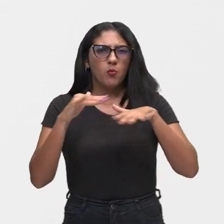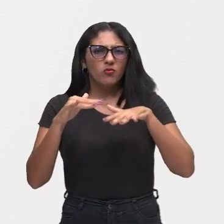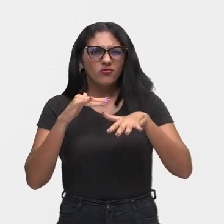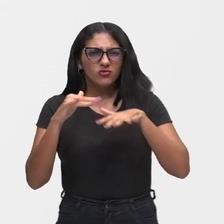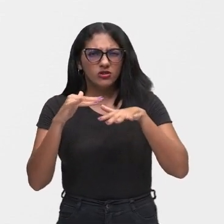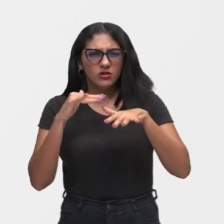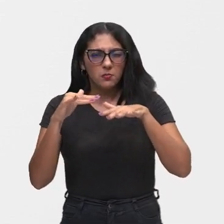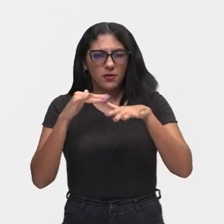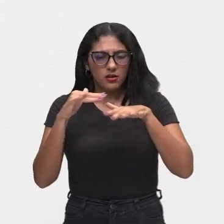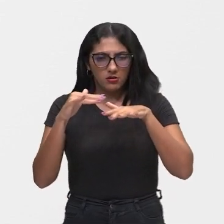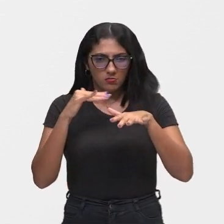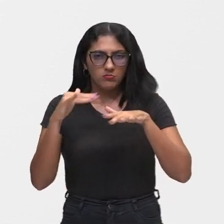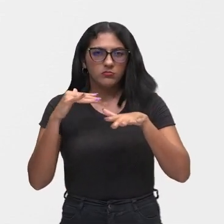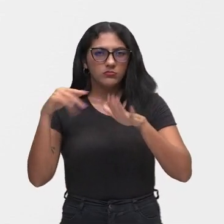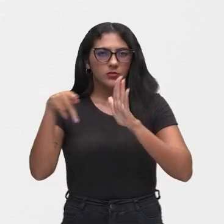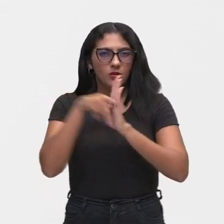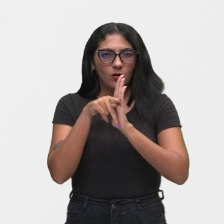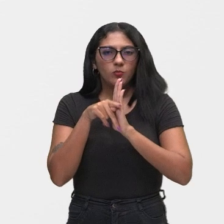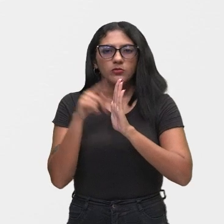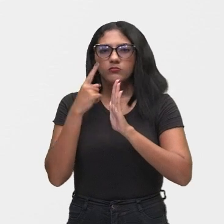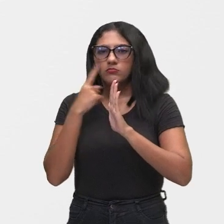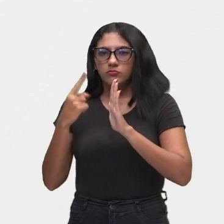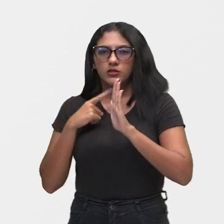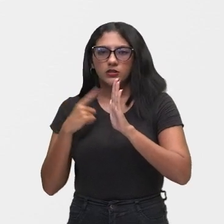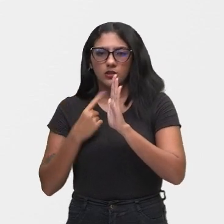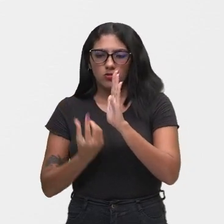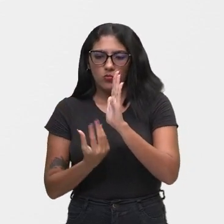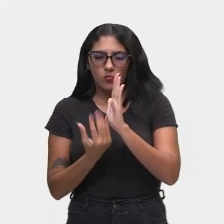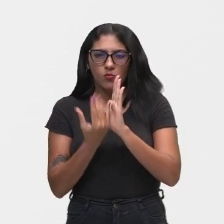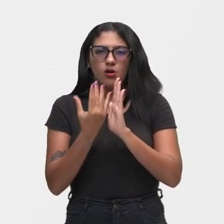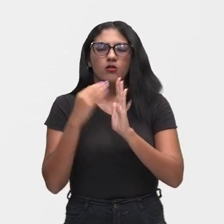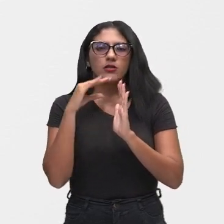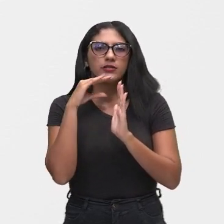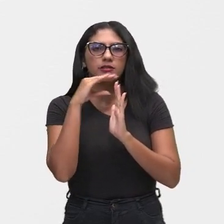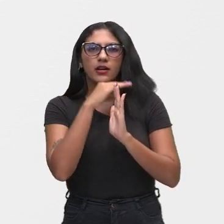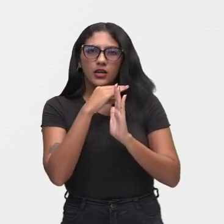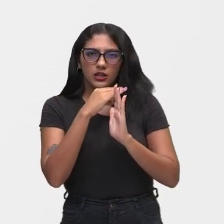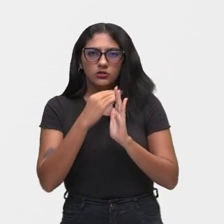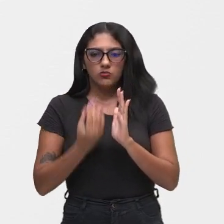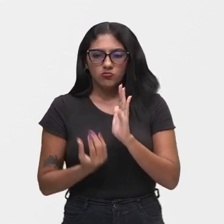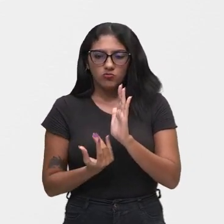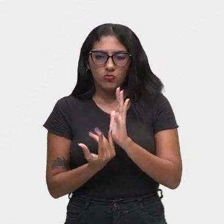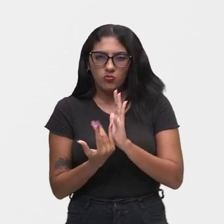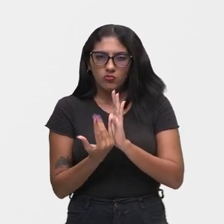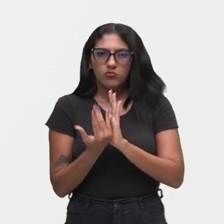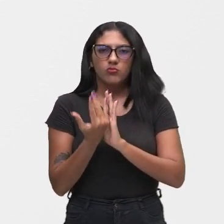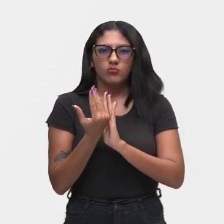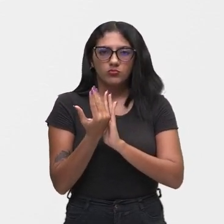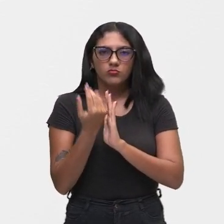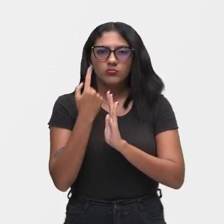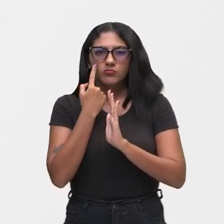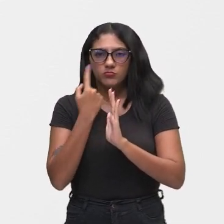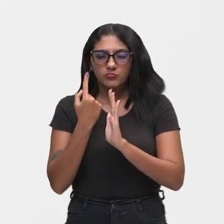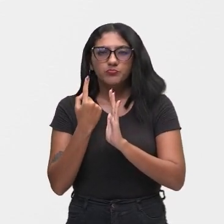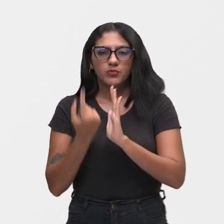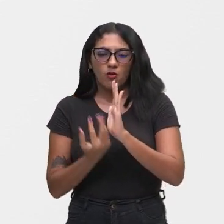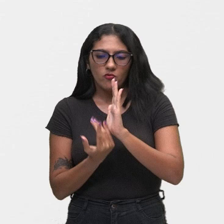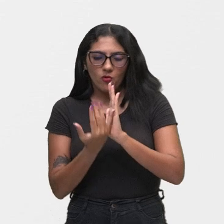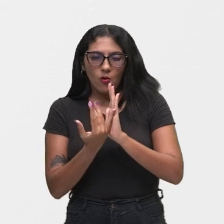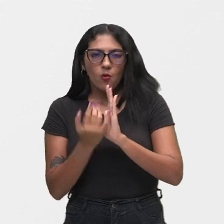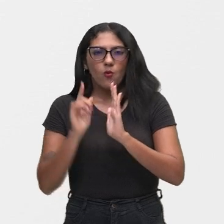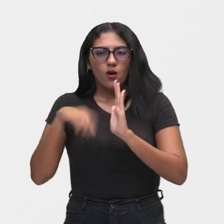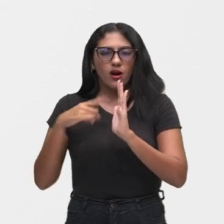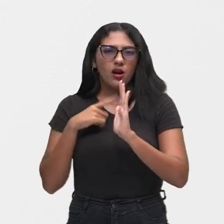movimentação dessa chama. É uma chama, tá bom? Embaixo. E essa chama está sendo